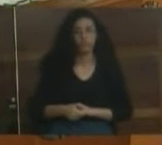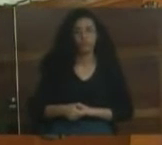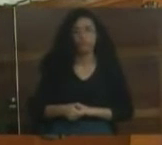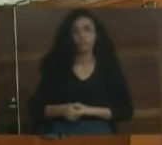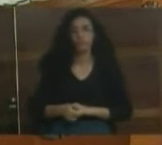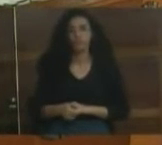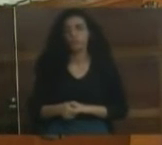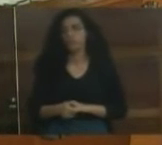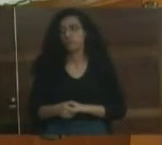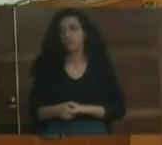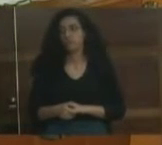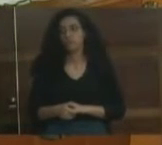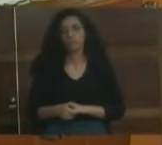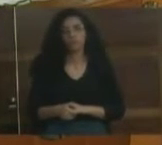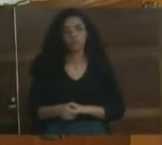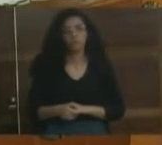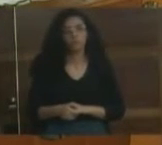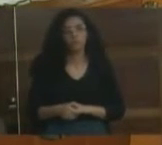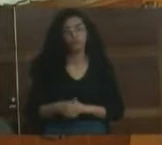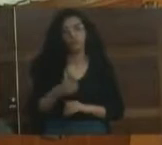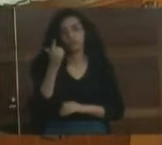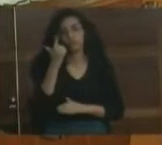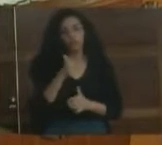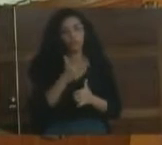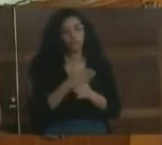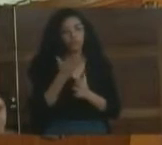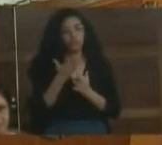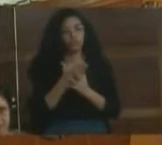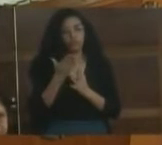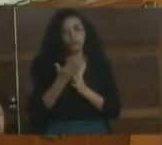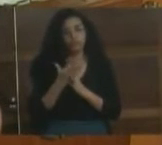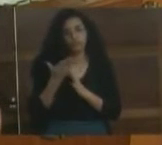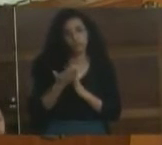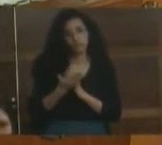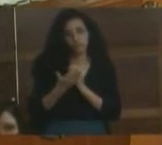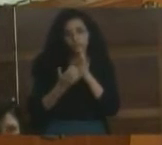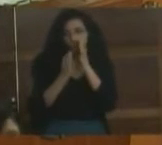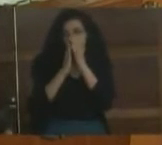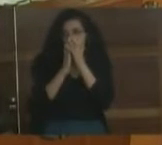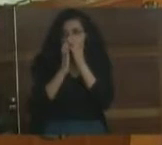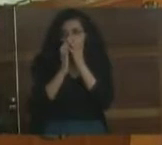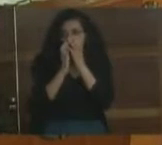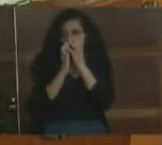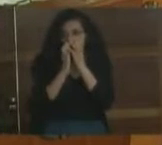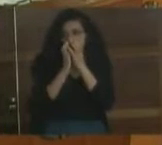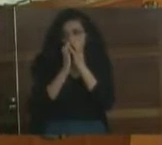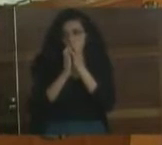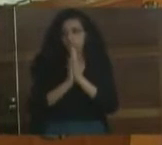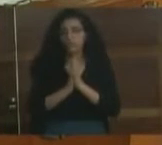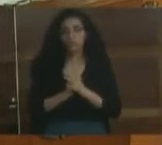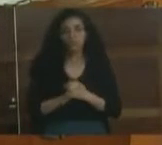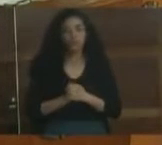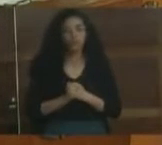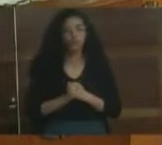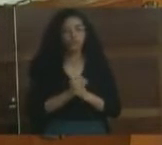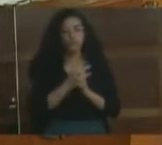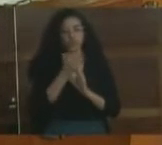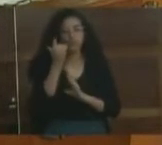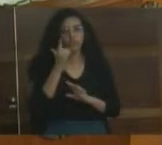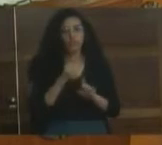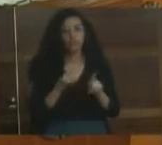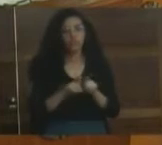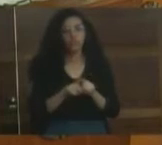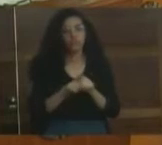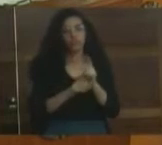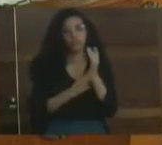complicada mas consegui um parcelar conseguimos descontos juntar receita e conseguimos